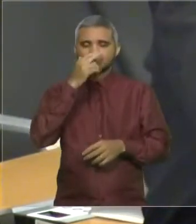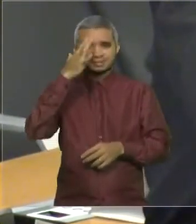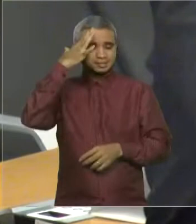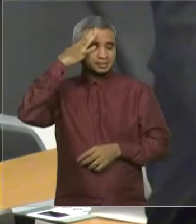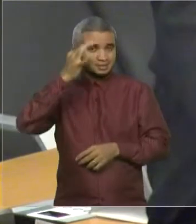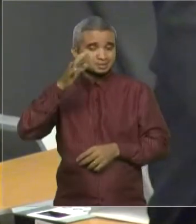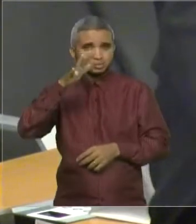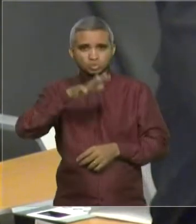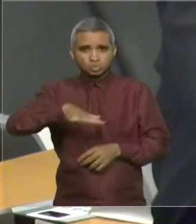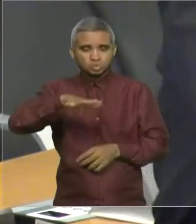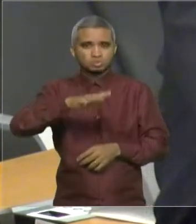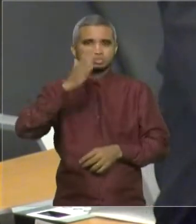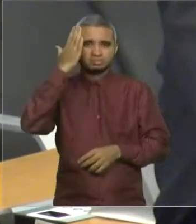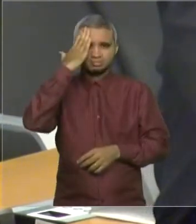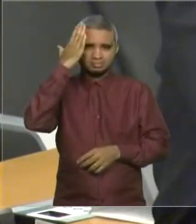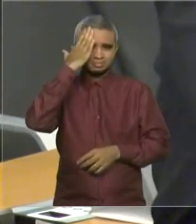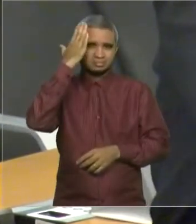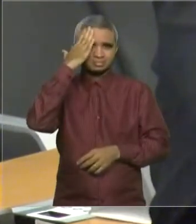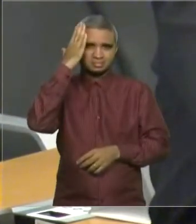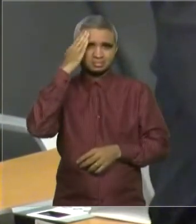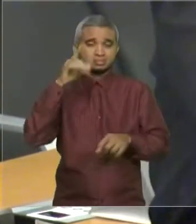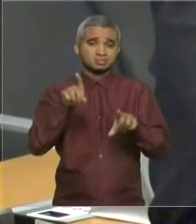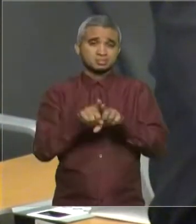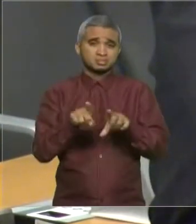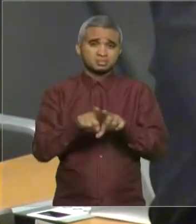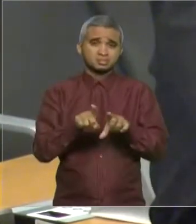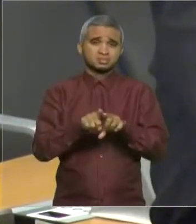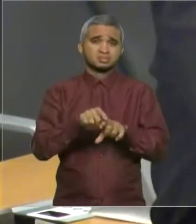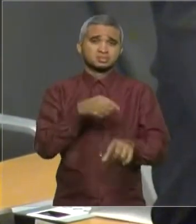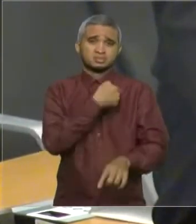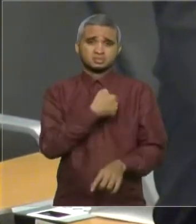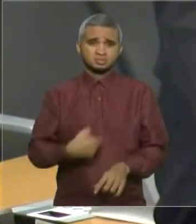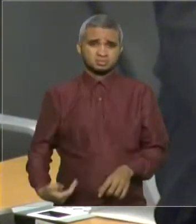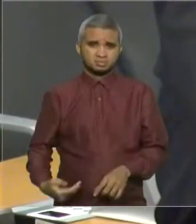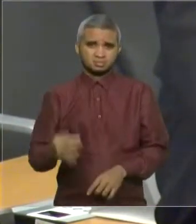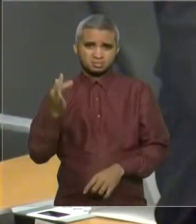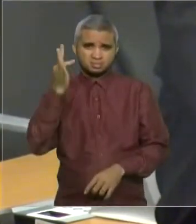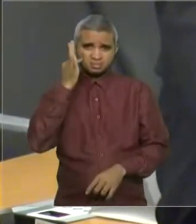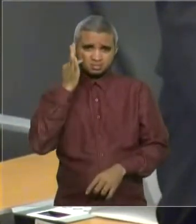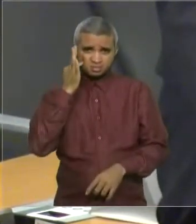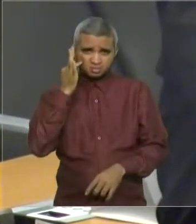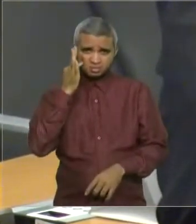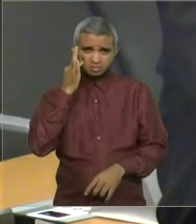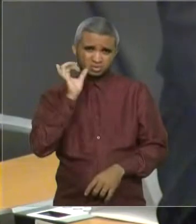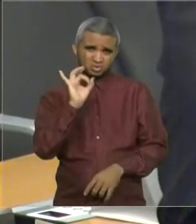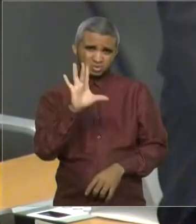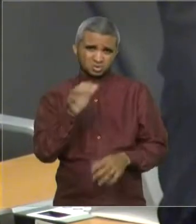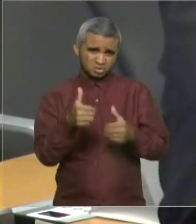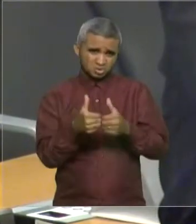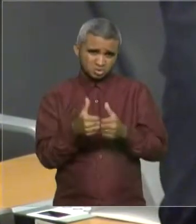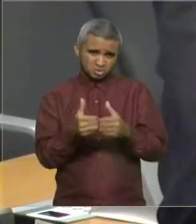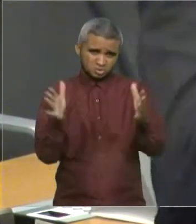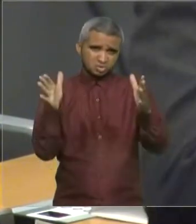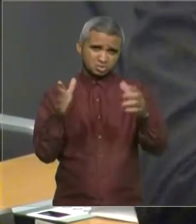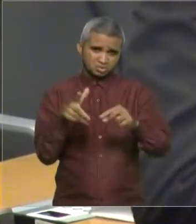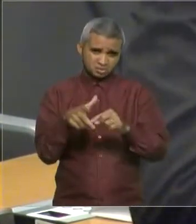aqui a capacidade de gestão do governador Flávio Dino, pois não é só inaugurar, não é